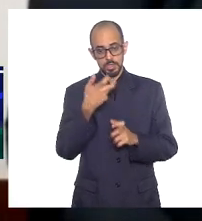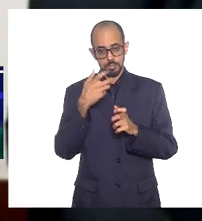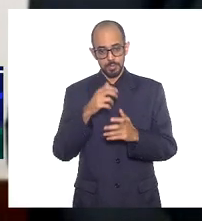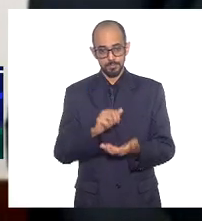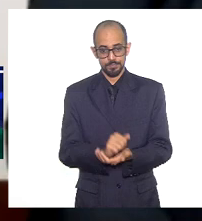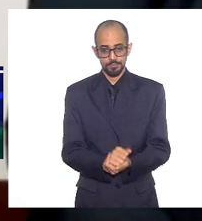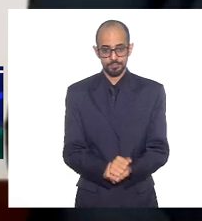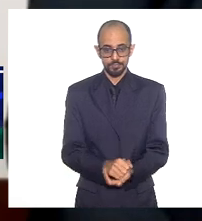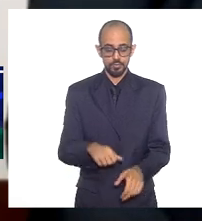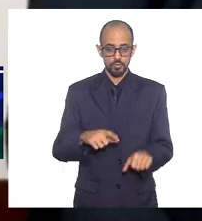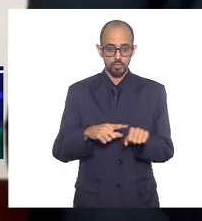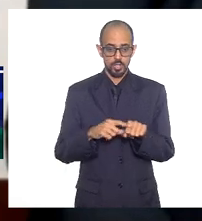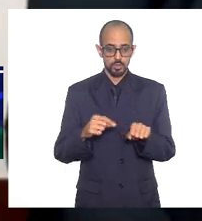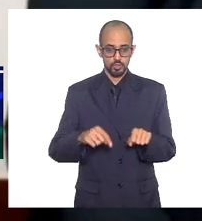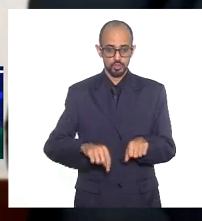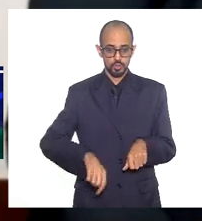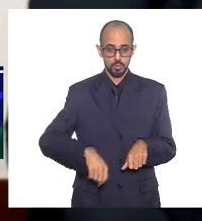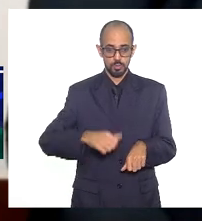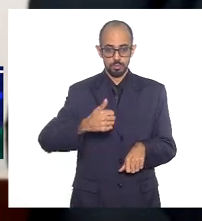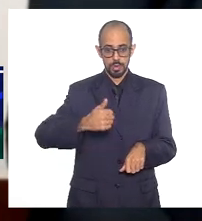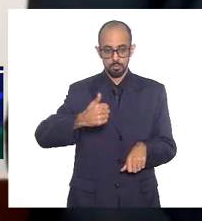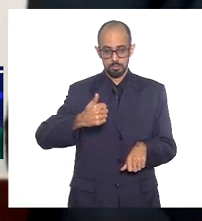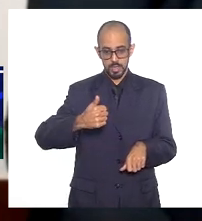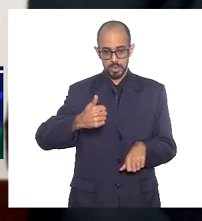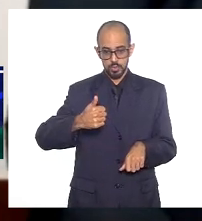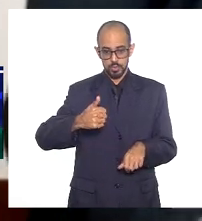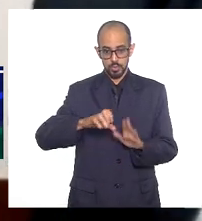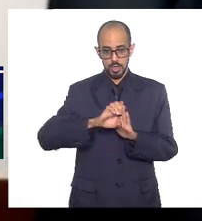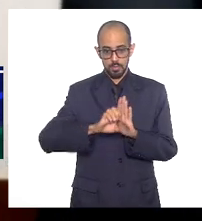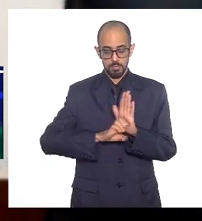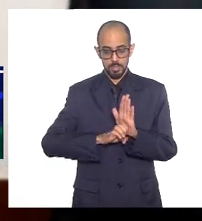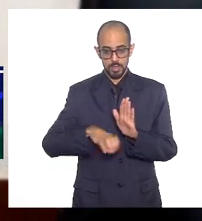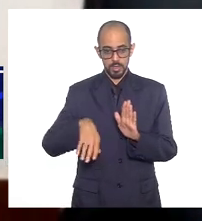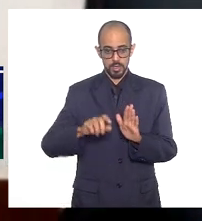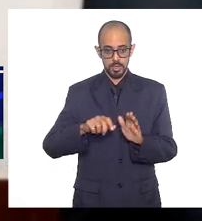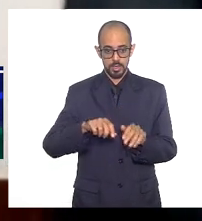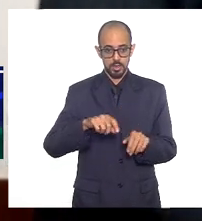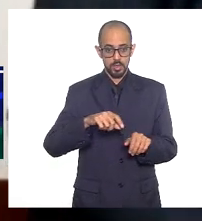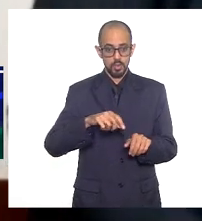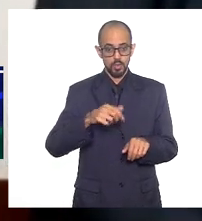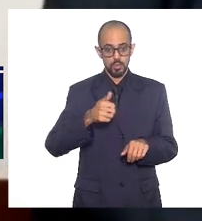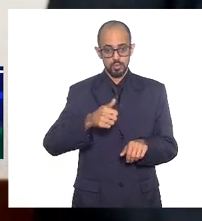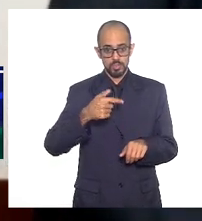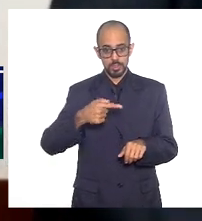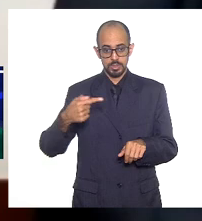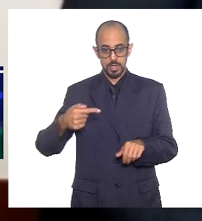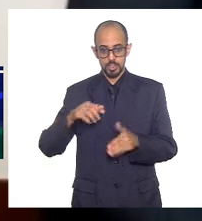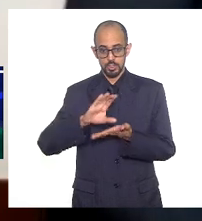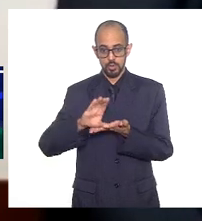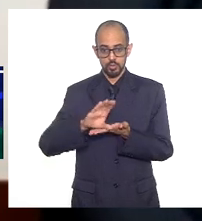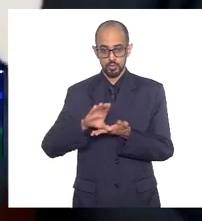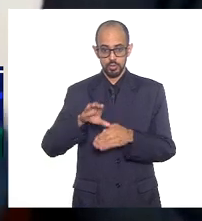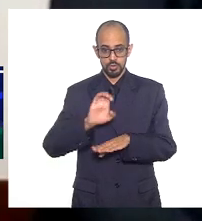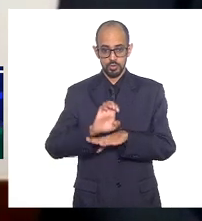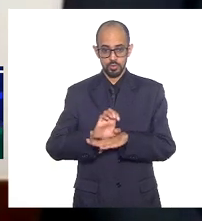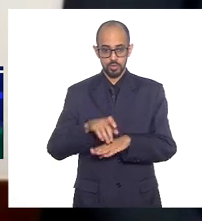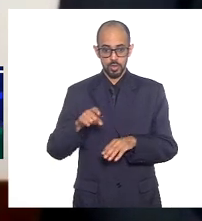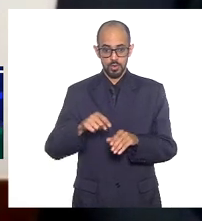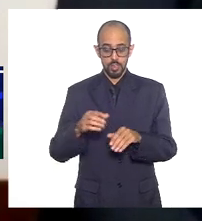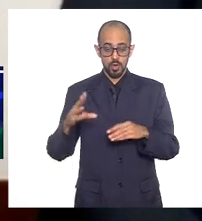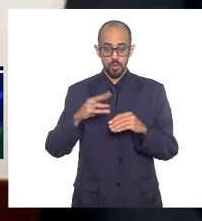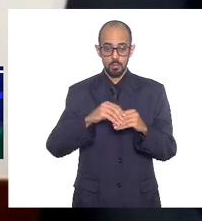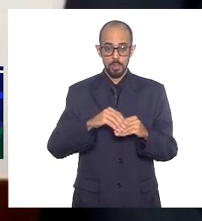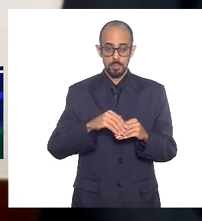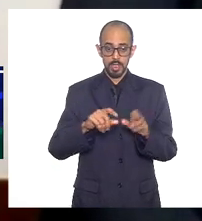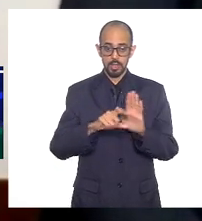O artigo... O artigo primeiro da emenda. O artigo 77 da Constituição dos Estados Unidos passa a vigorar acrescido de um parágrafo com a seguinte